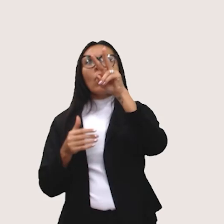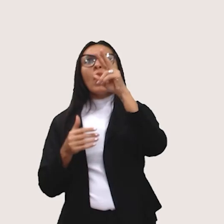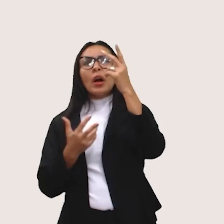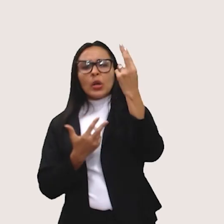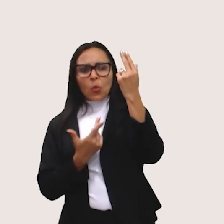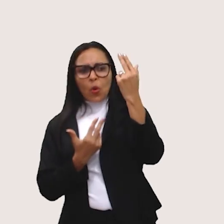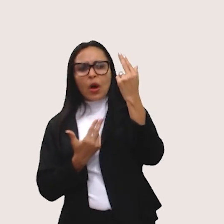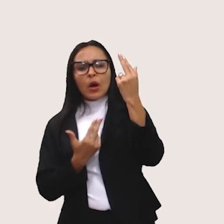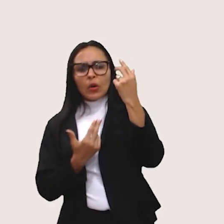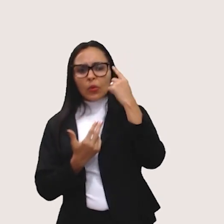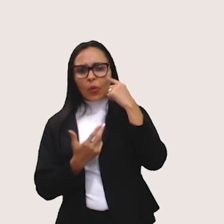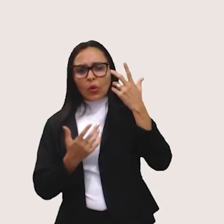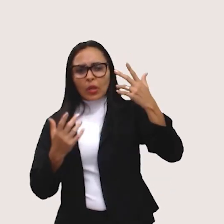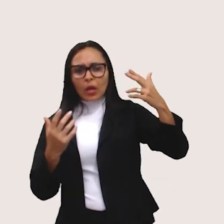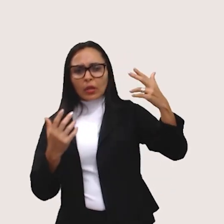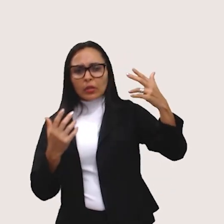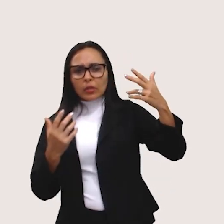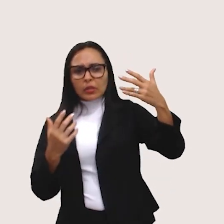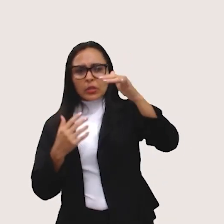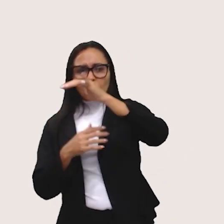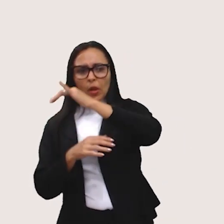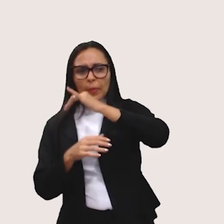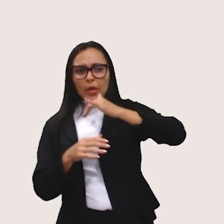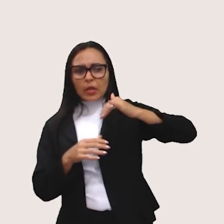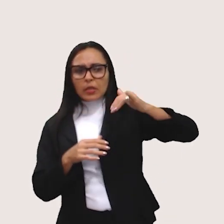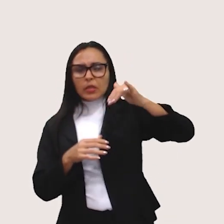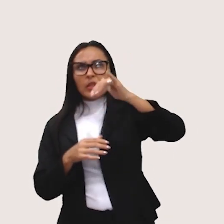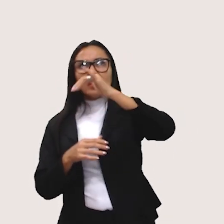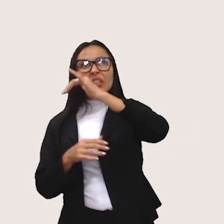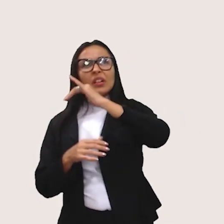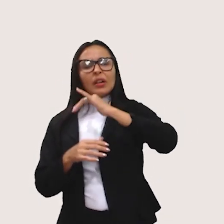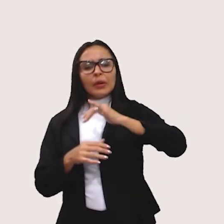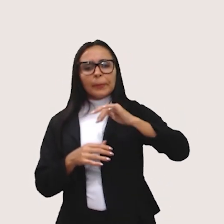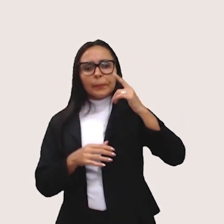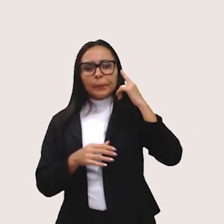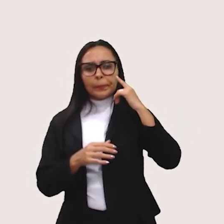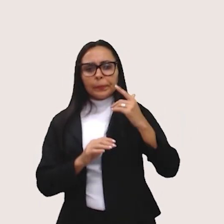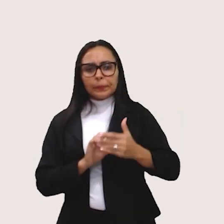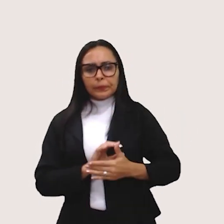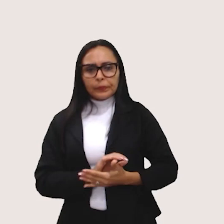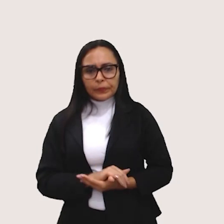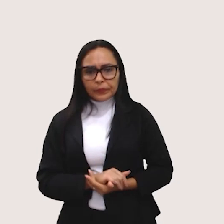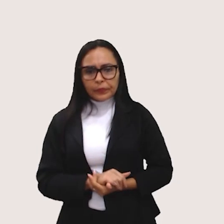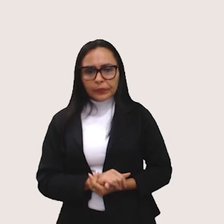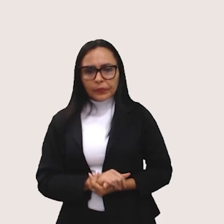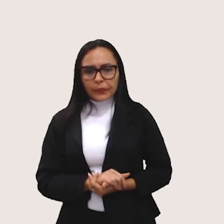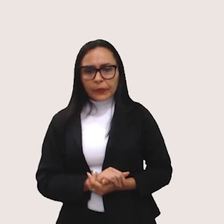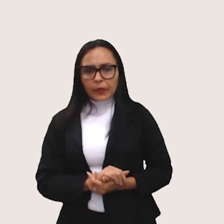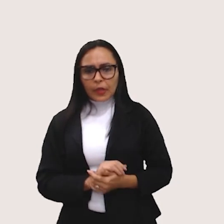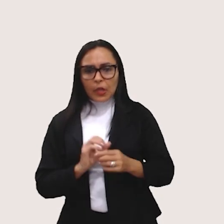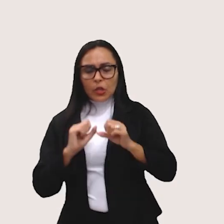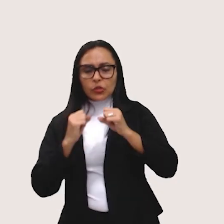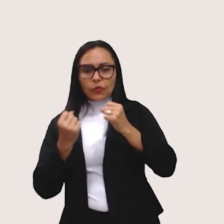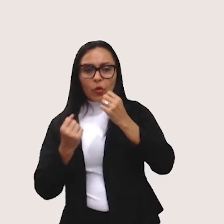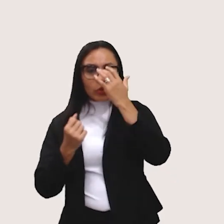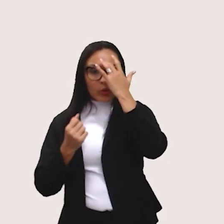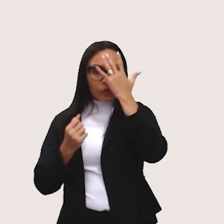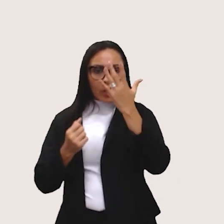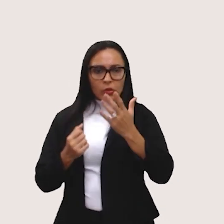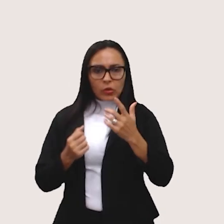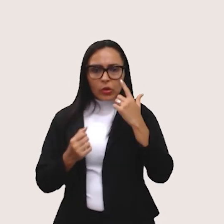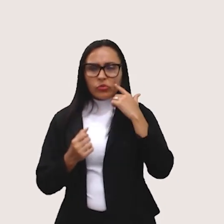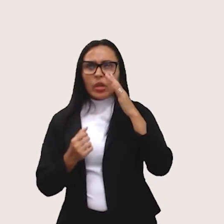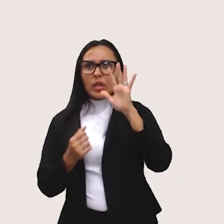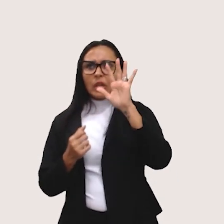olho circularmente sobre a minha rede. Pego de um pau, esforços faço, chego a tocá-lo,